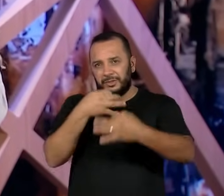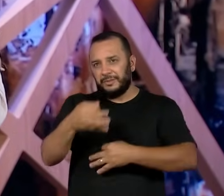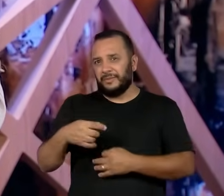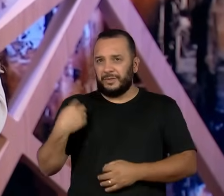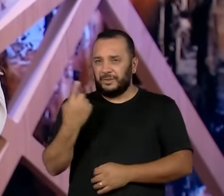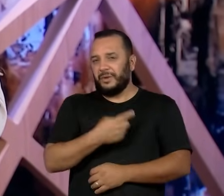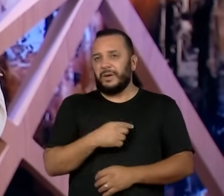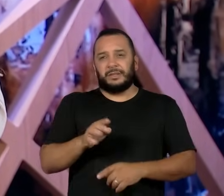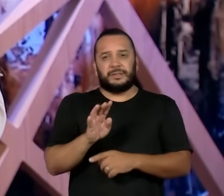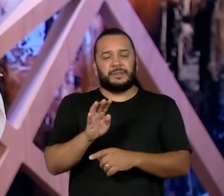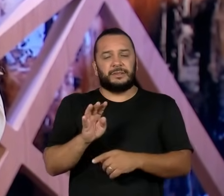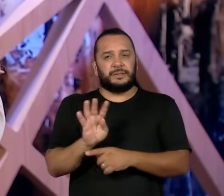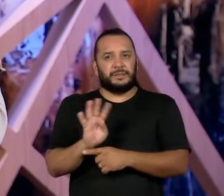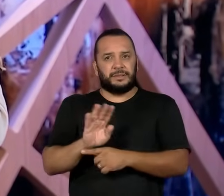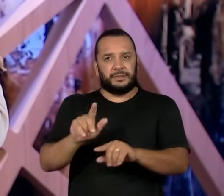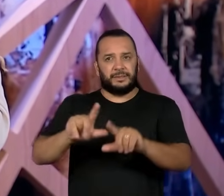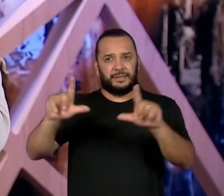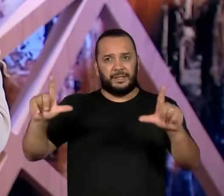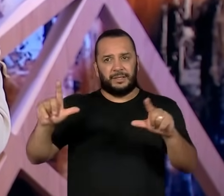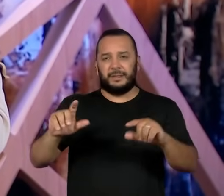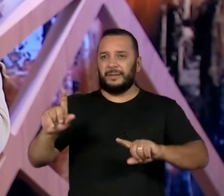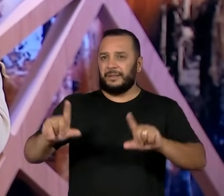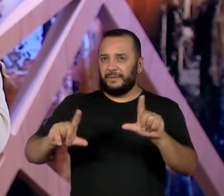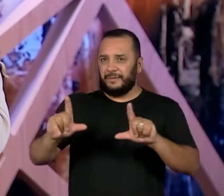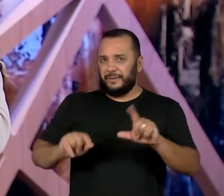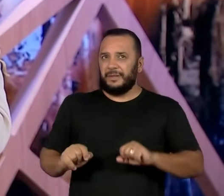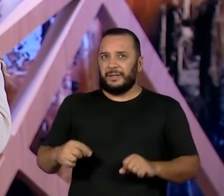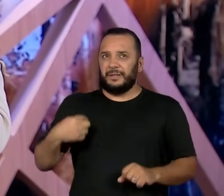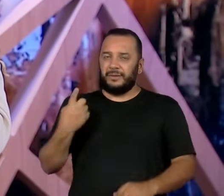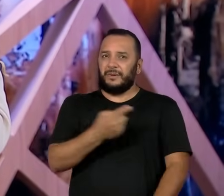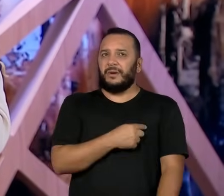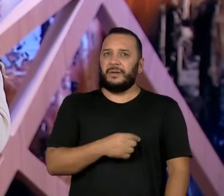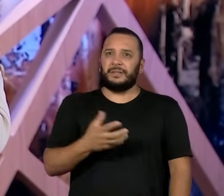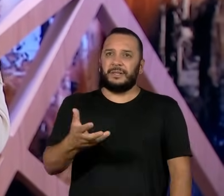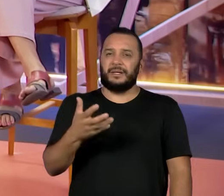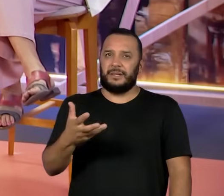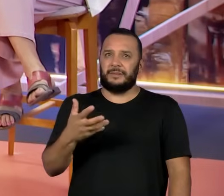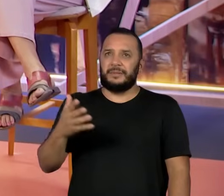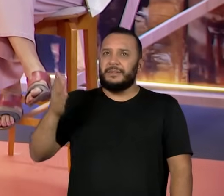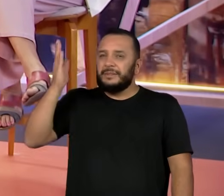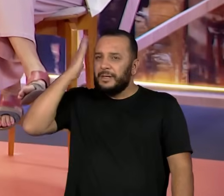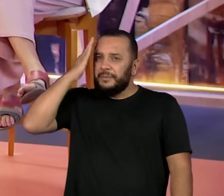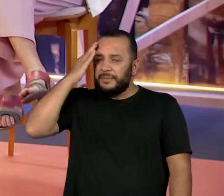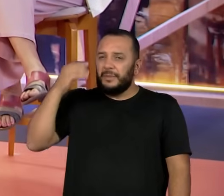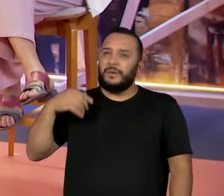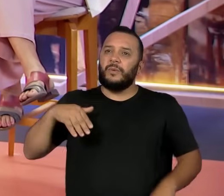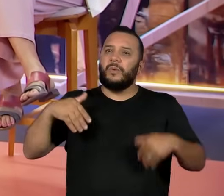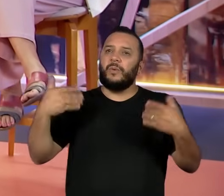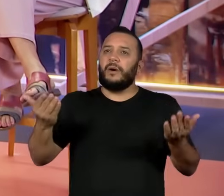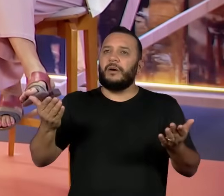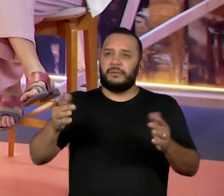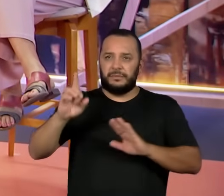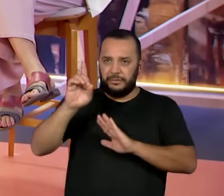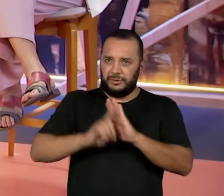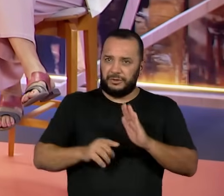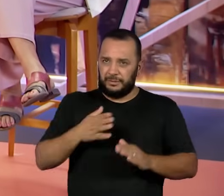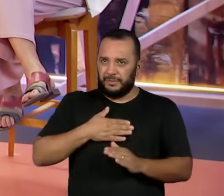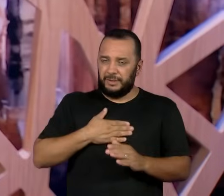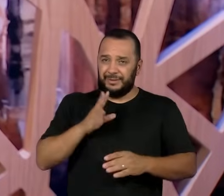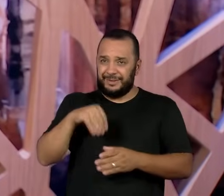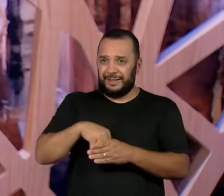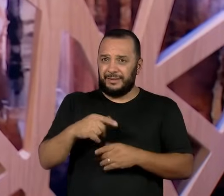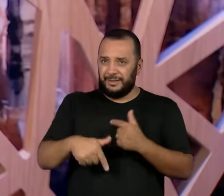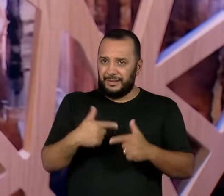TV de vários lugares, eu acho que fica essa busca por reconhecer quais são os seus direitos dentro de um trabalho com o